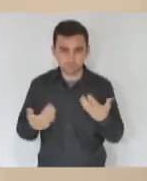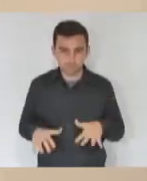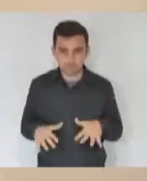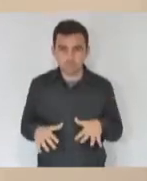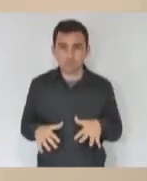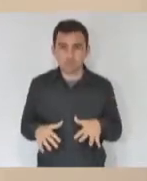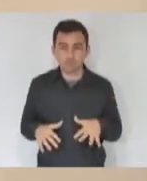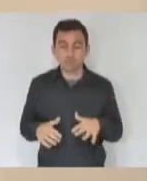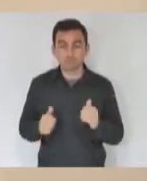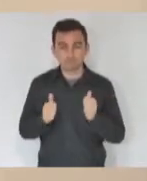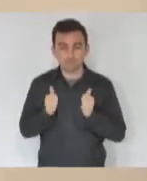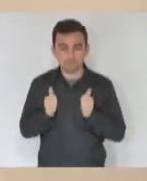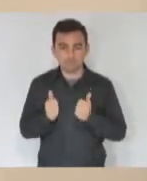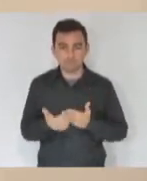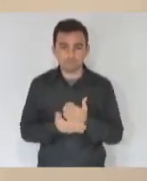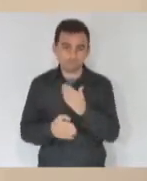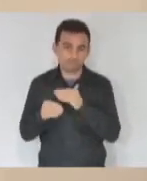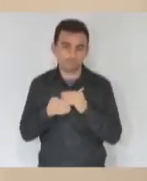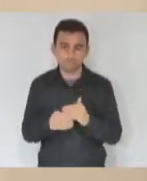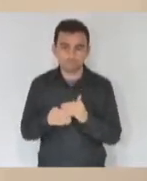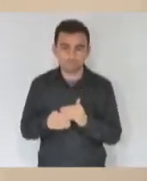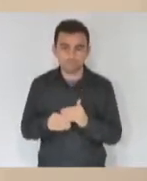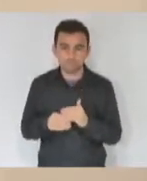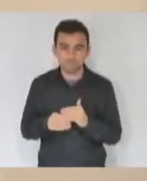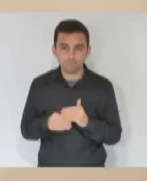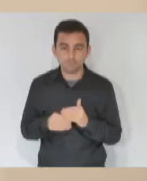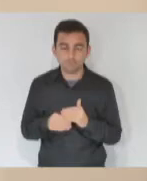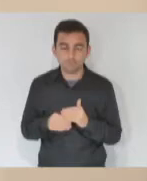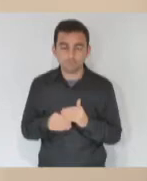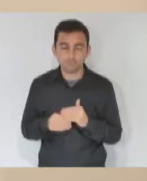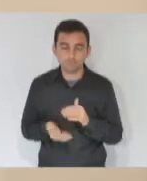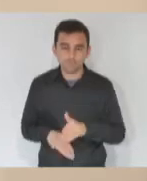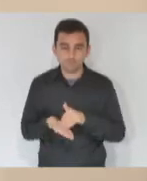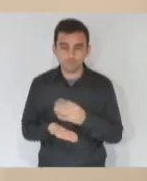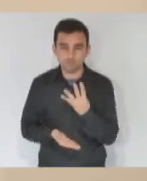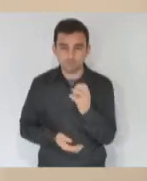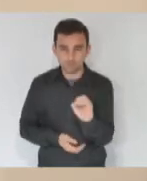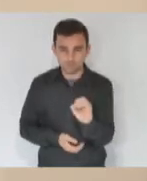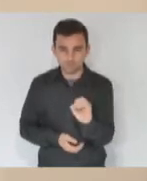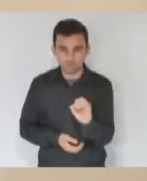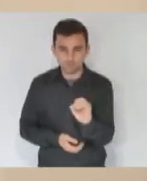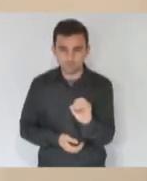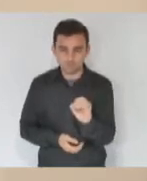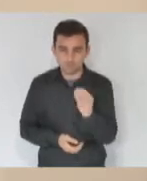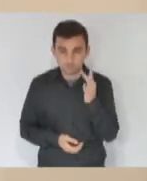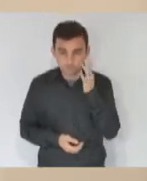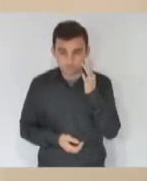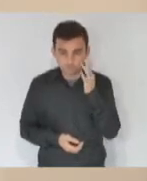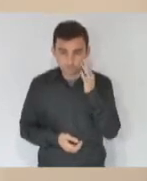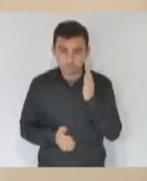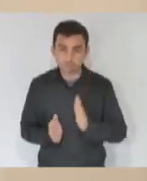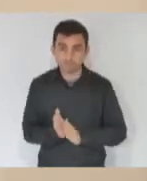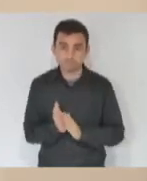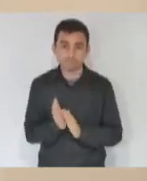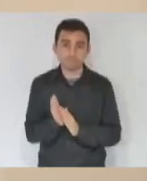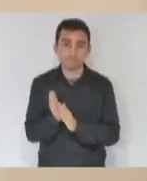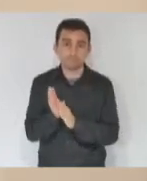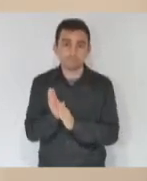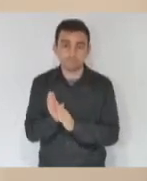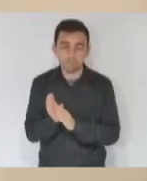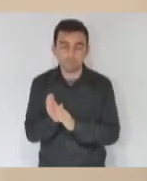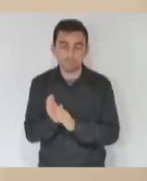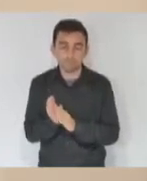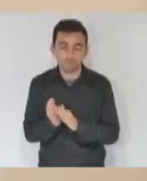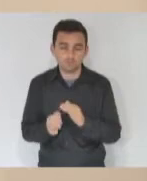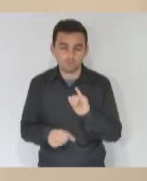encontram. Aprovado por unanimidade. Moção 40, autoria deputado Fernando Krelling, aplaudindo a Universidade da Região de Joinville pela